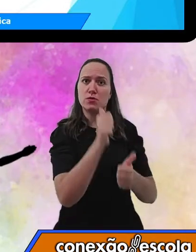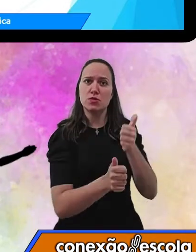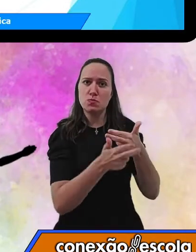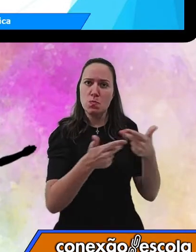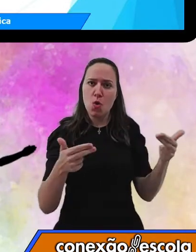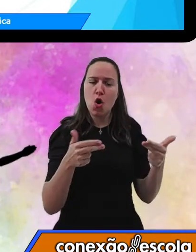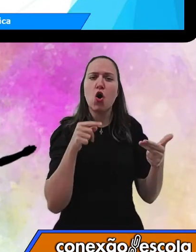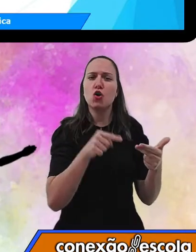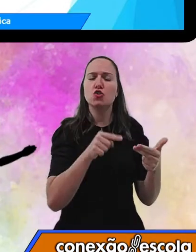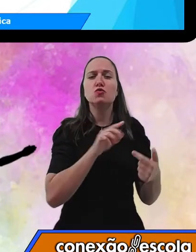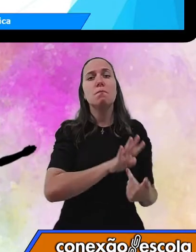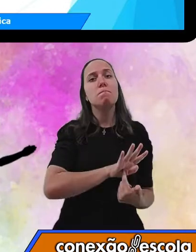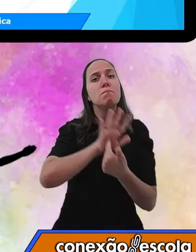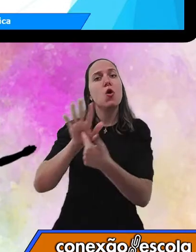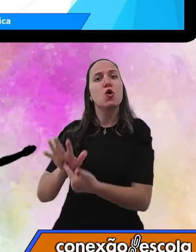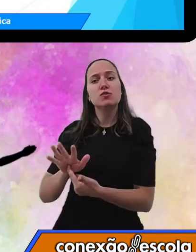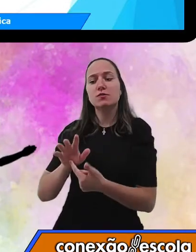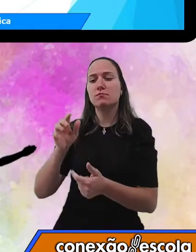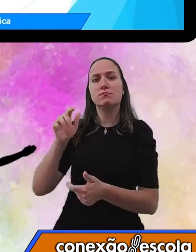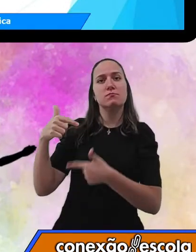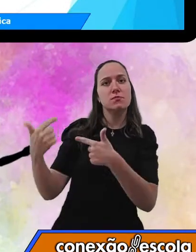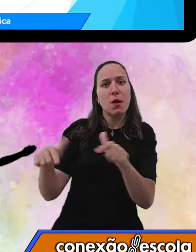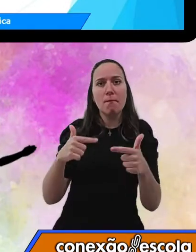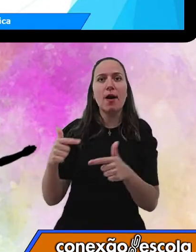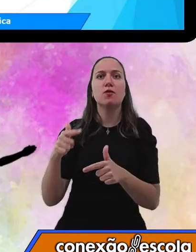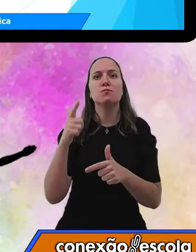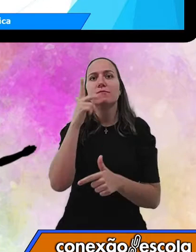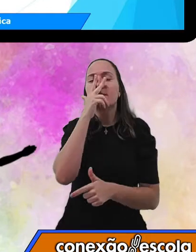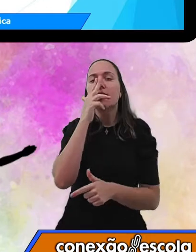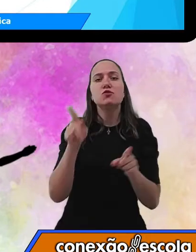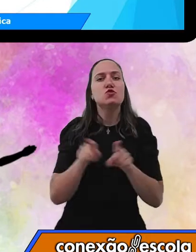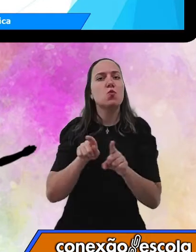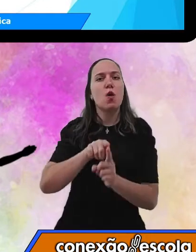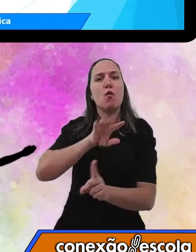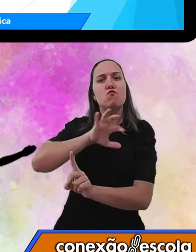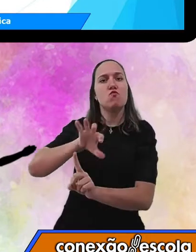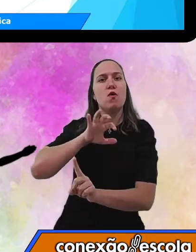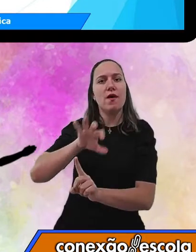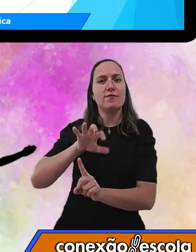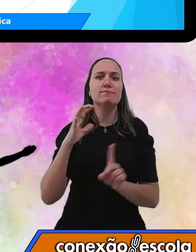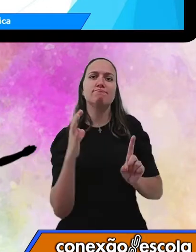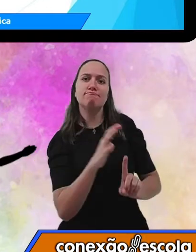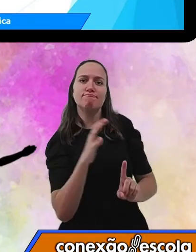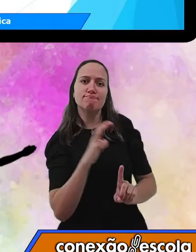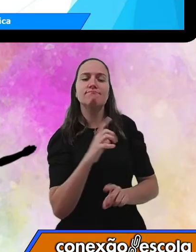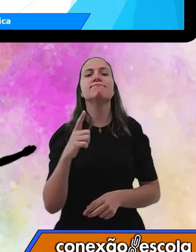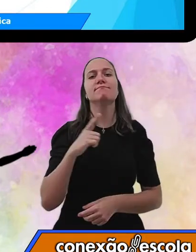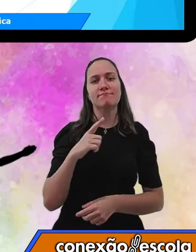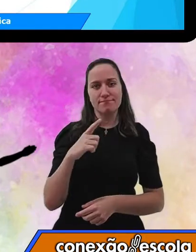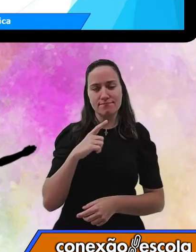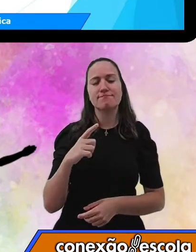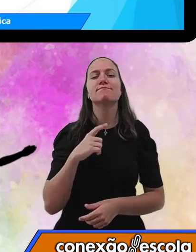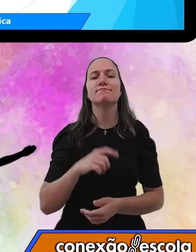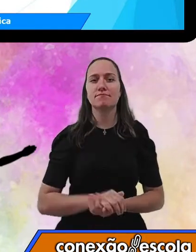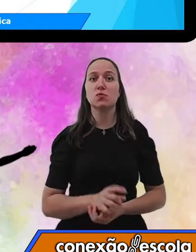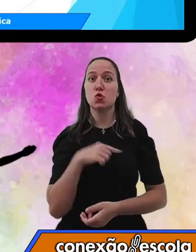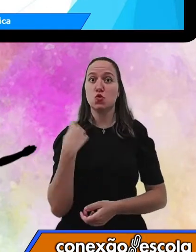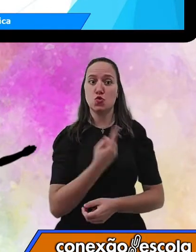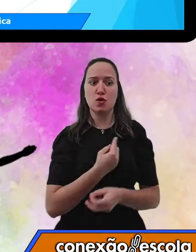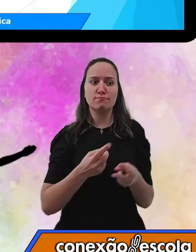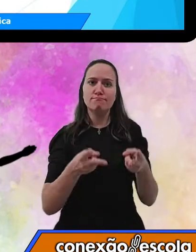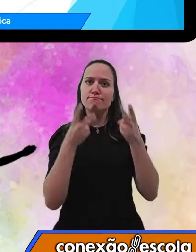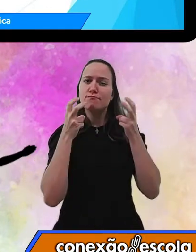que acontece no mundo do trabalho, com um espelho do outro. Assim, identificando